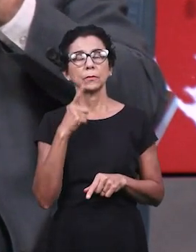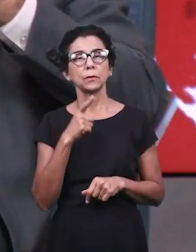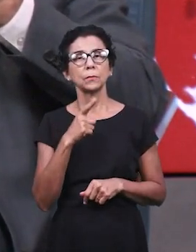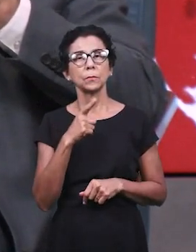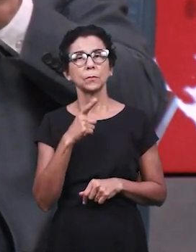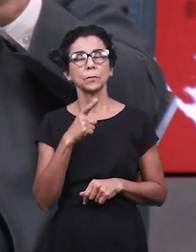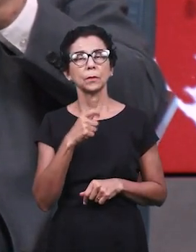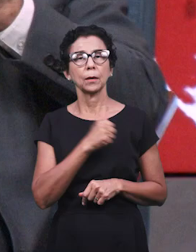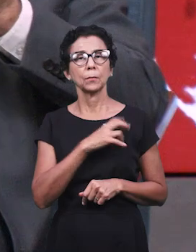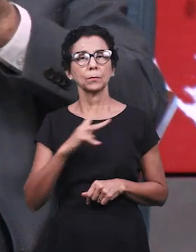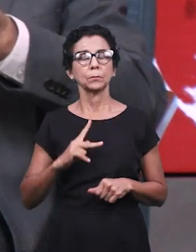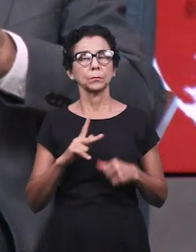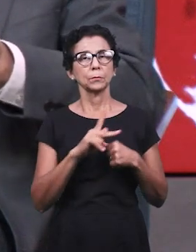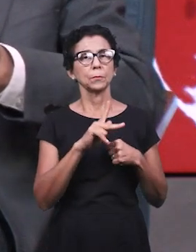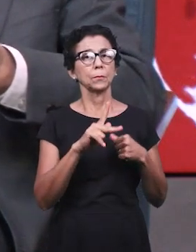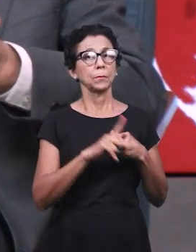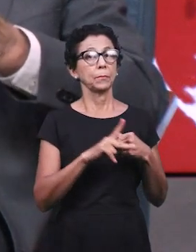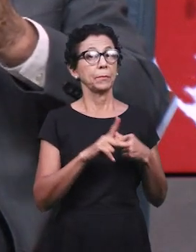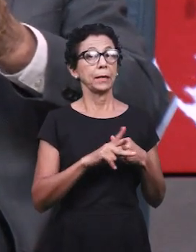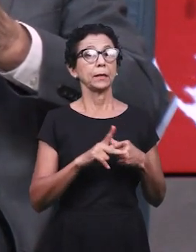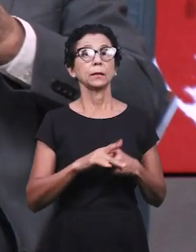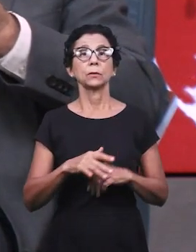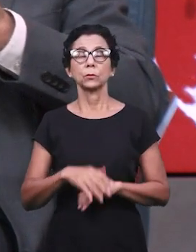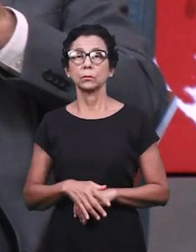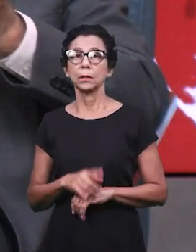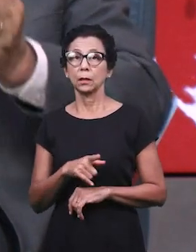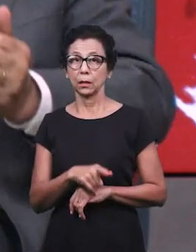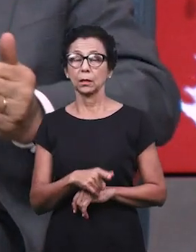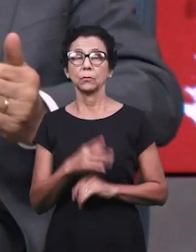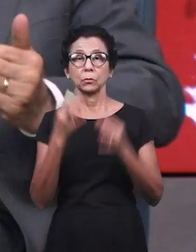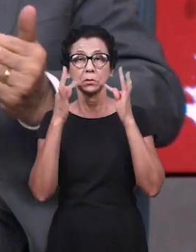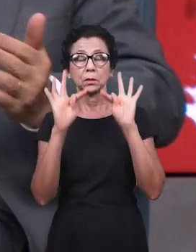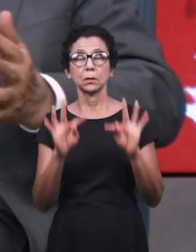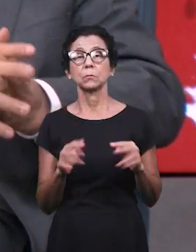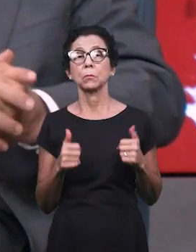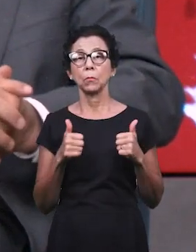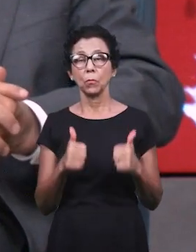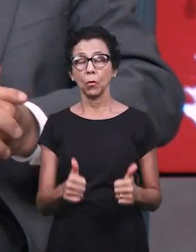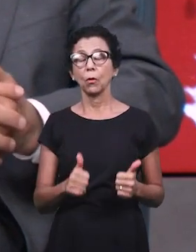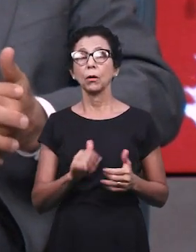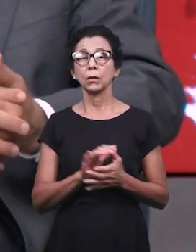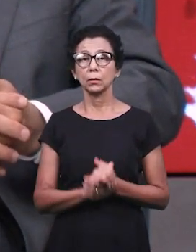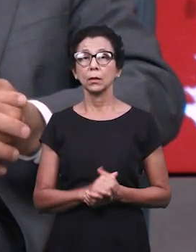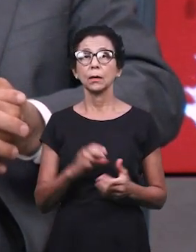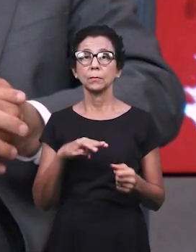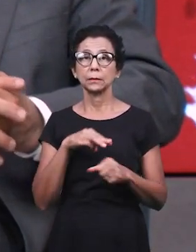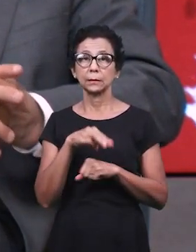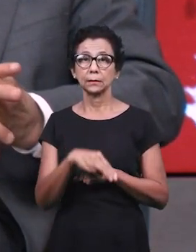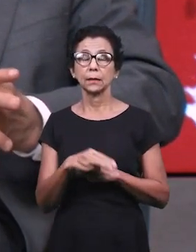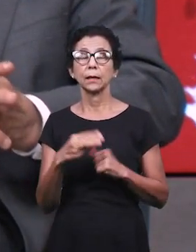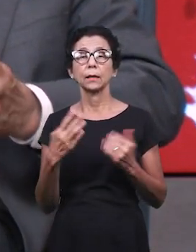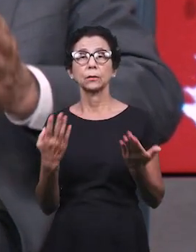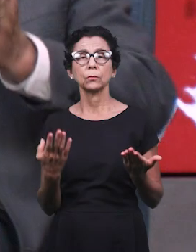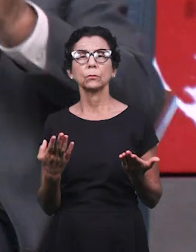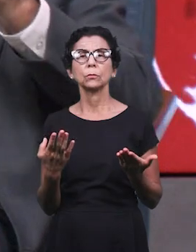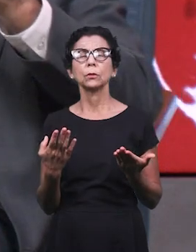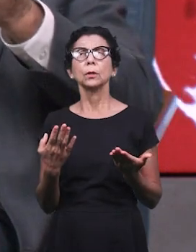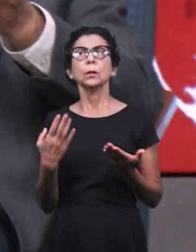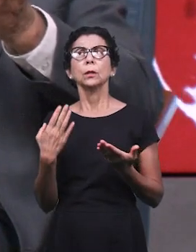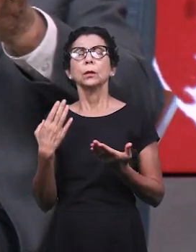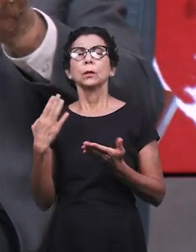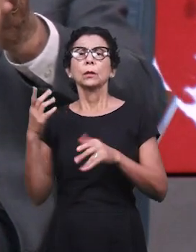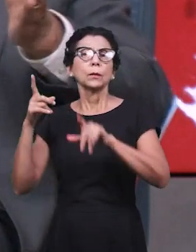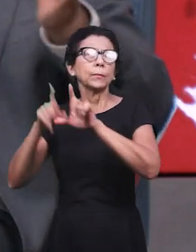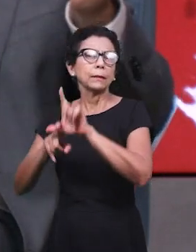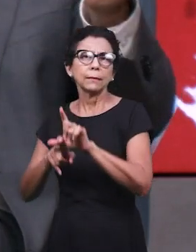grande exemplo para mostrar o ensino sobre o ministério e como a dependência do ministério,